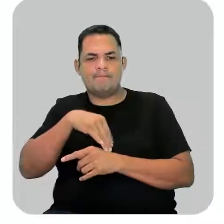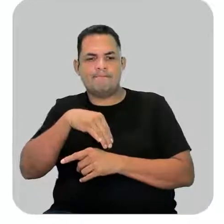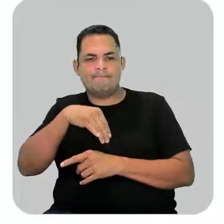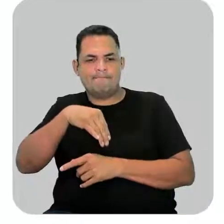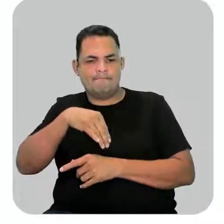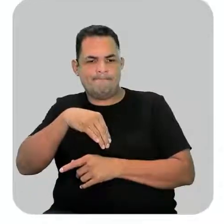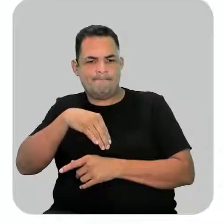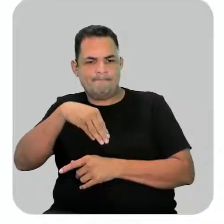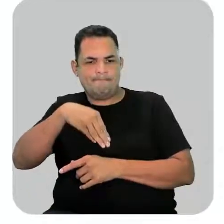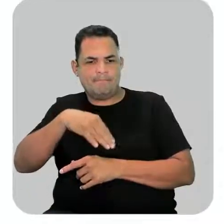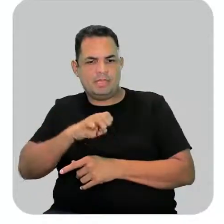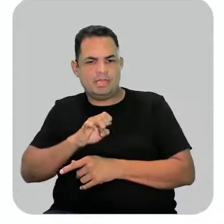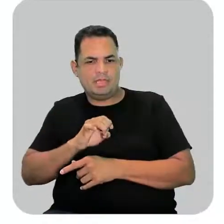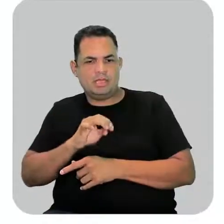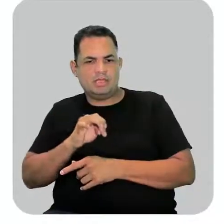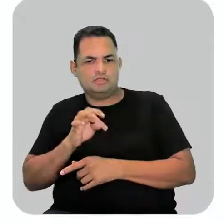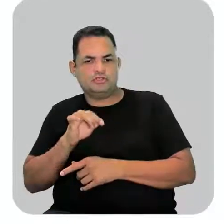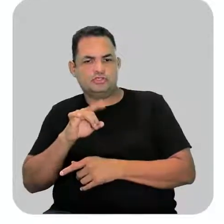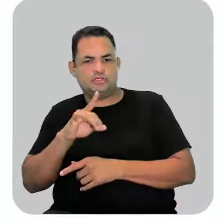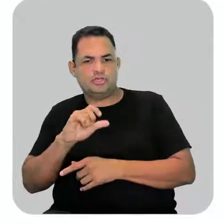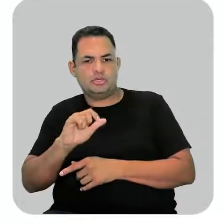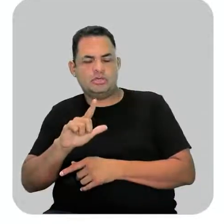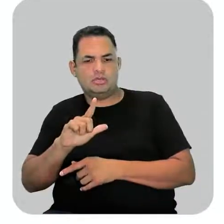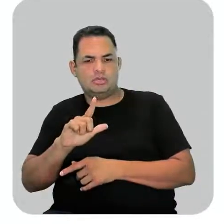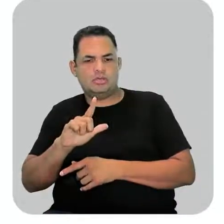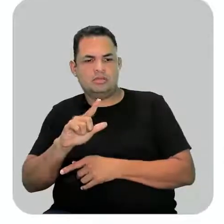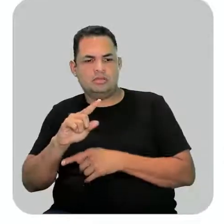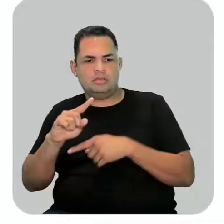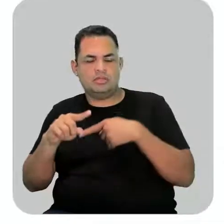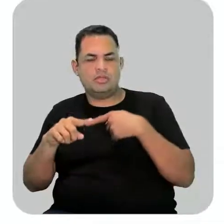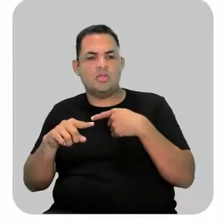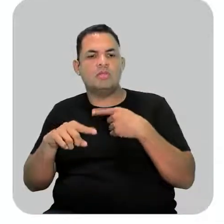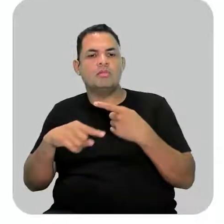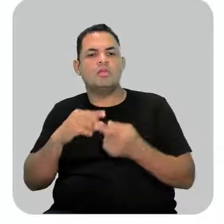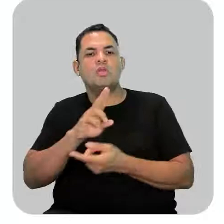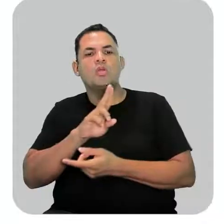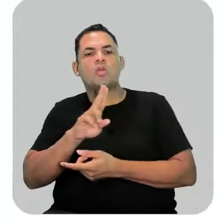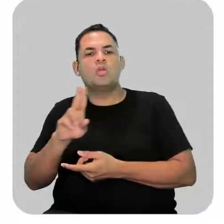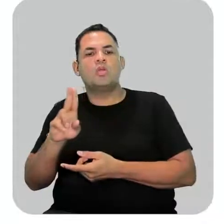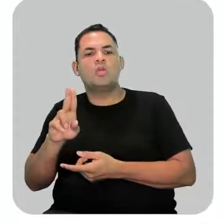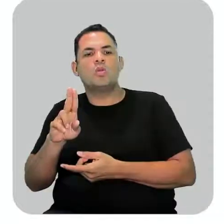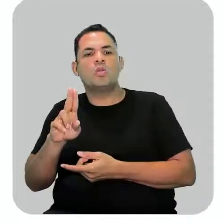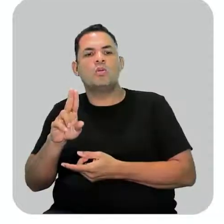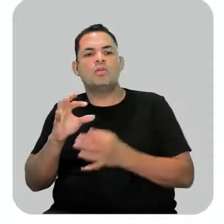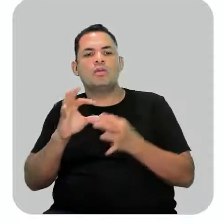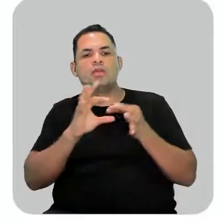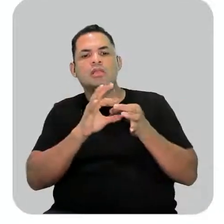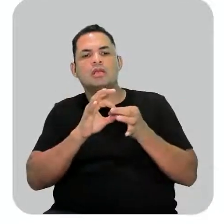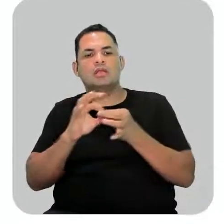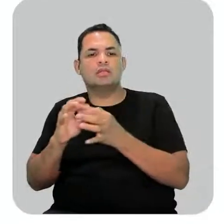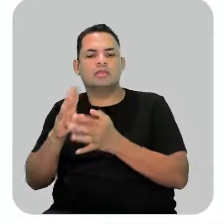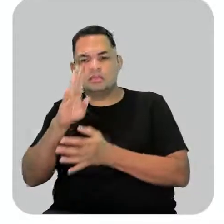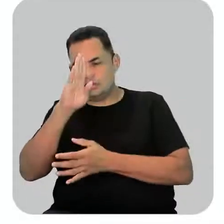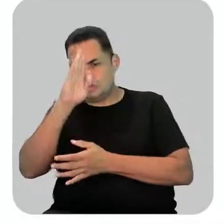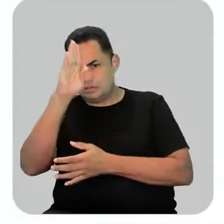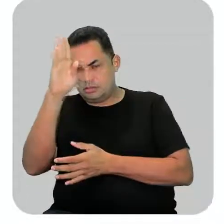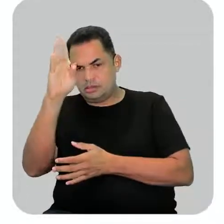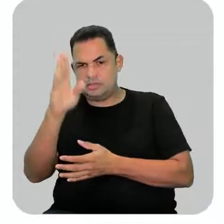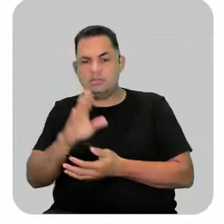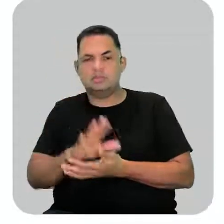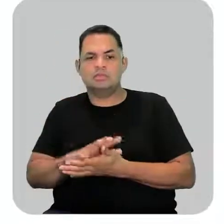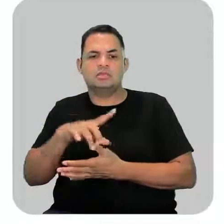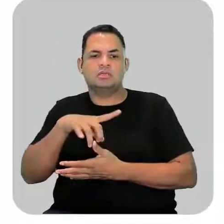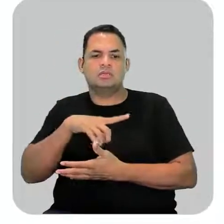ser junto, pode ter um traço separando, não tem problema. Dei o nome da ramificação, agora eu vou dar o nome da cadeia principal, que é uma cadeia que contém